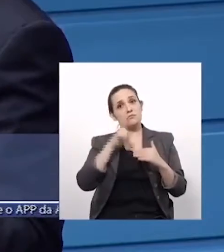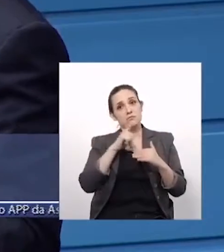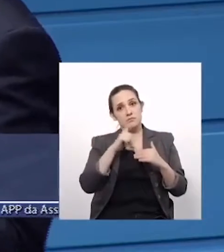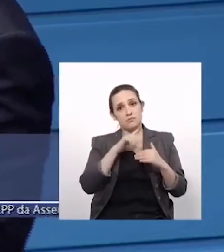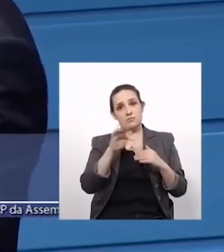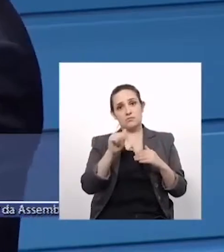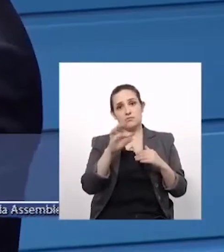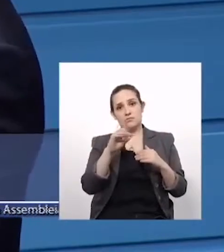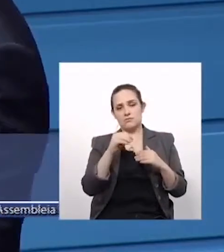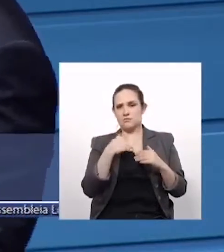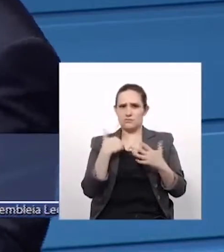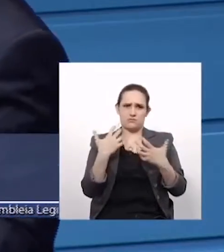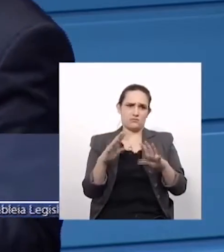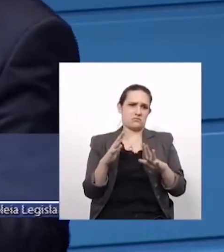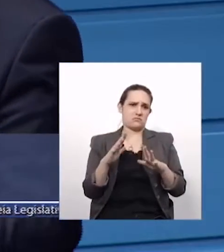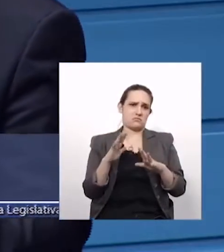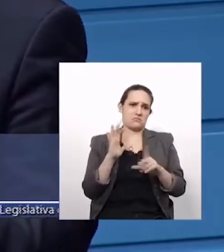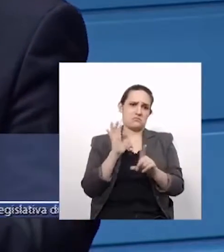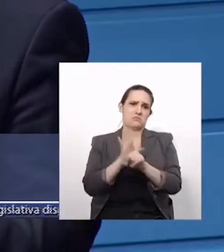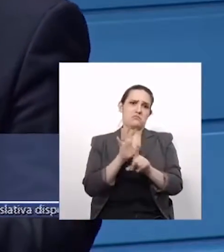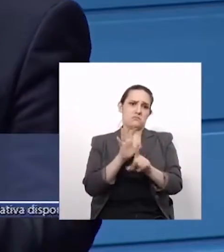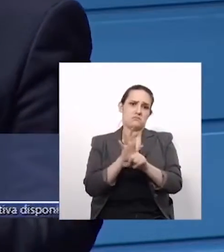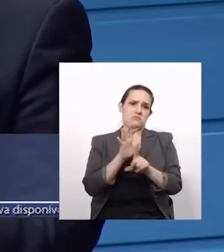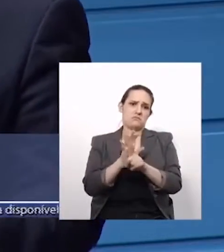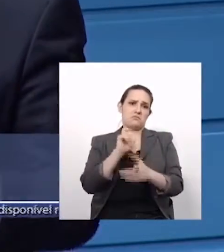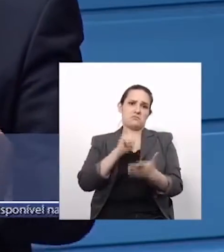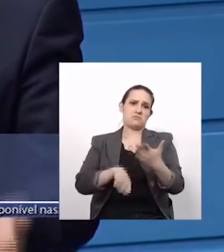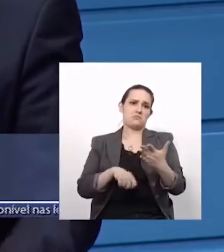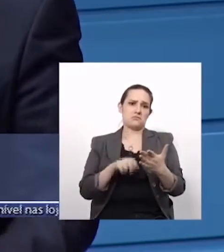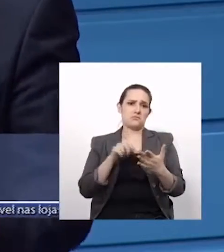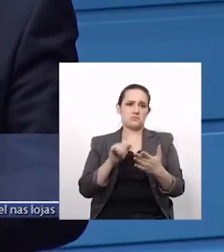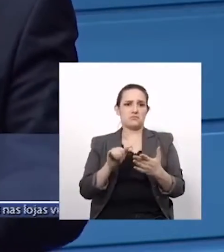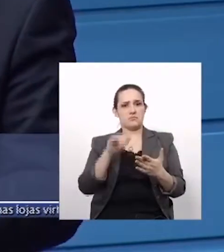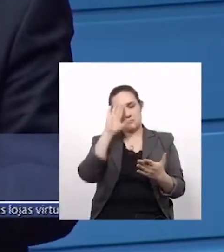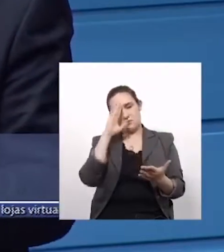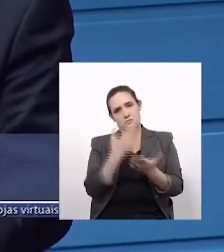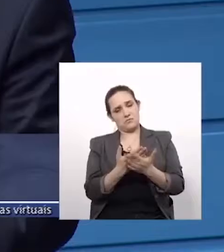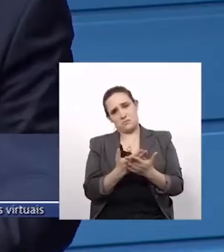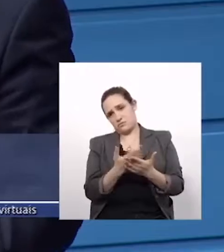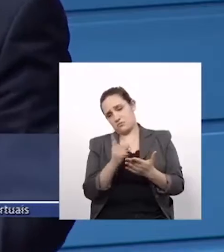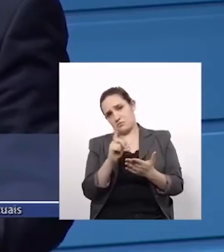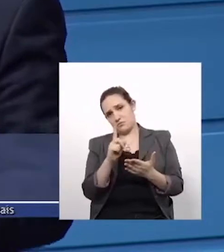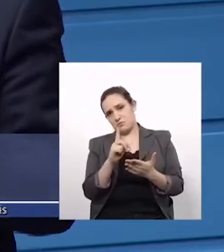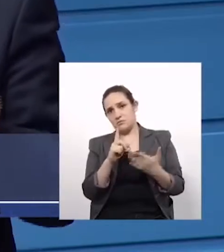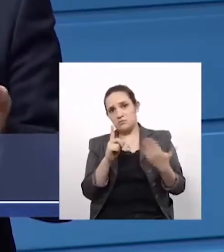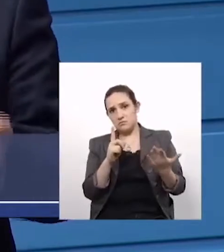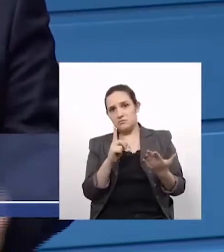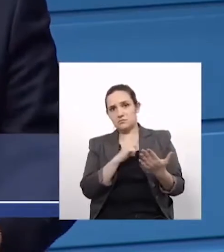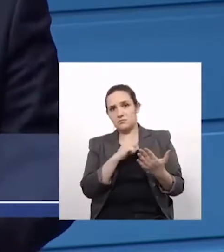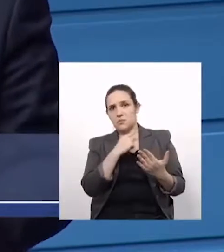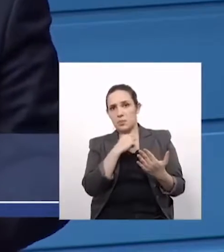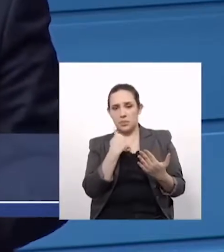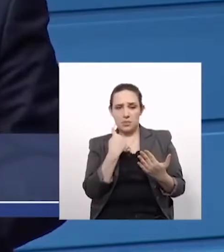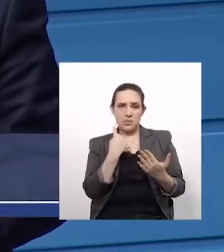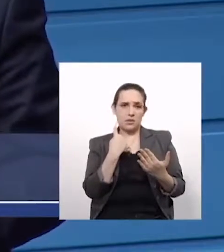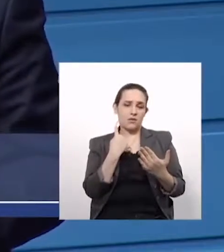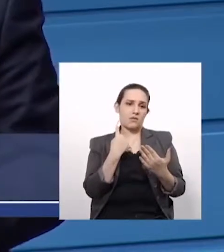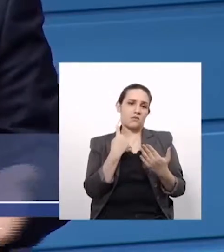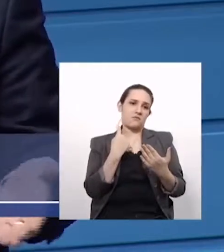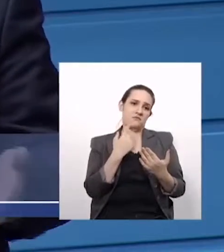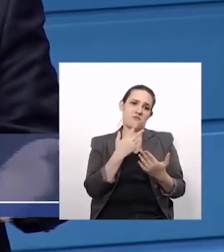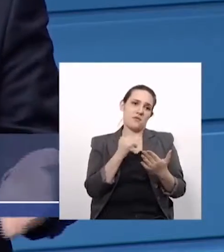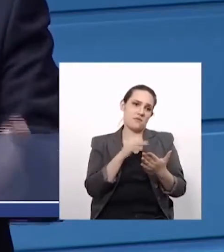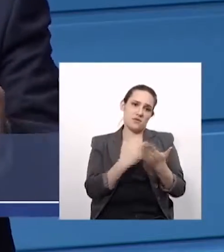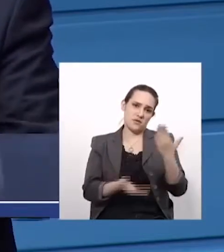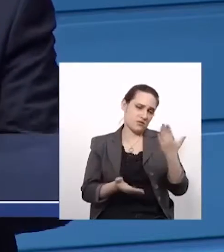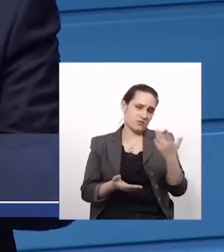determinado. Não espero que ninguém aqui assine alguma coisa que não acredite que tenha validade ou que tenha um fato determinado,